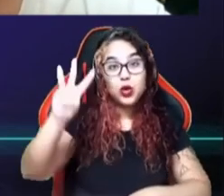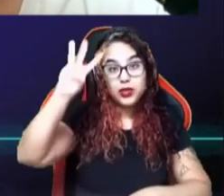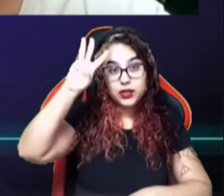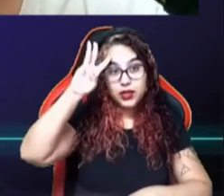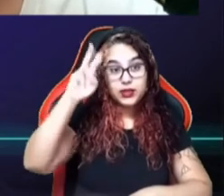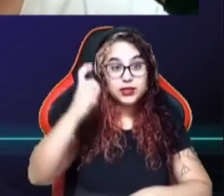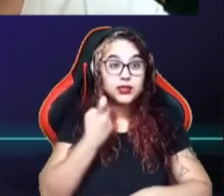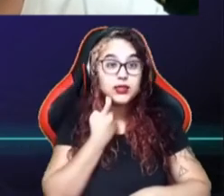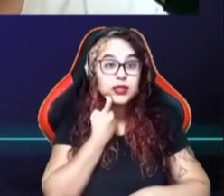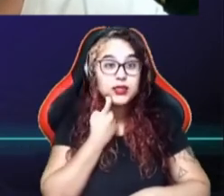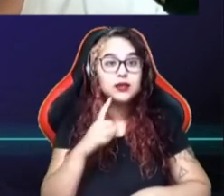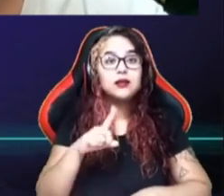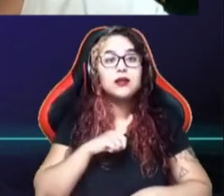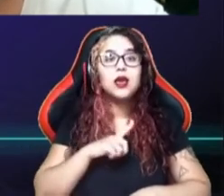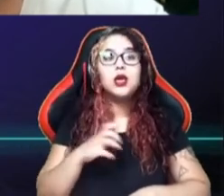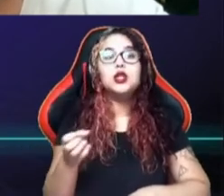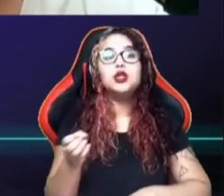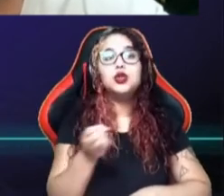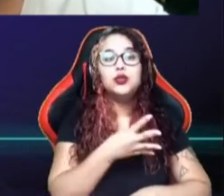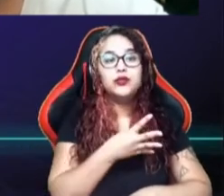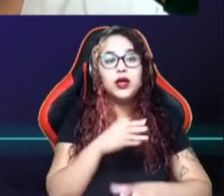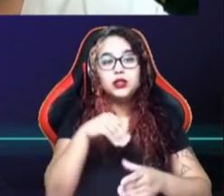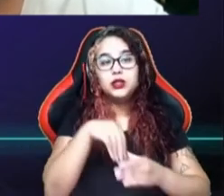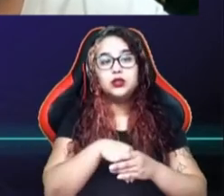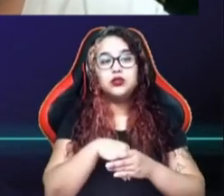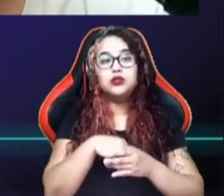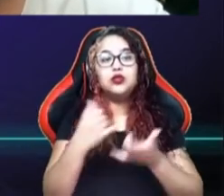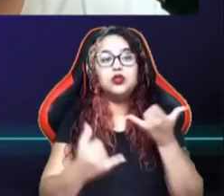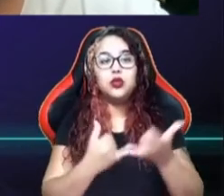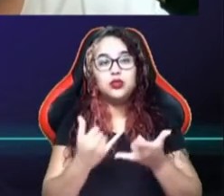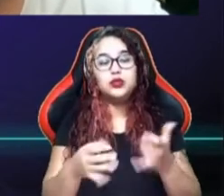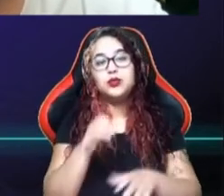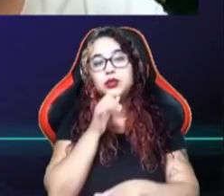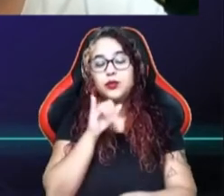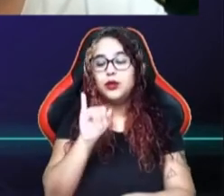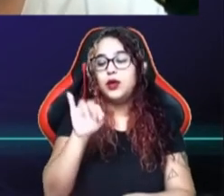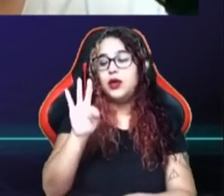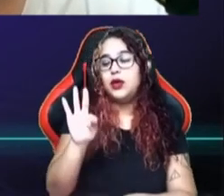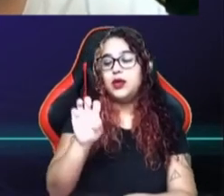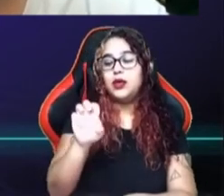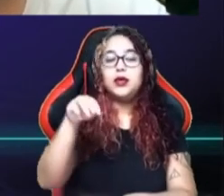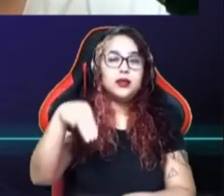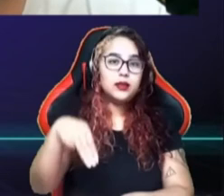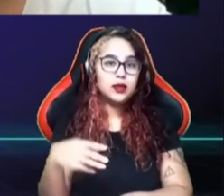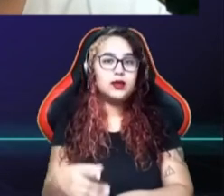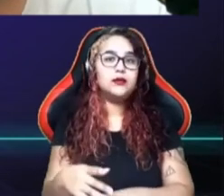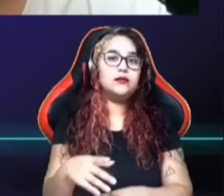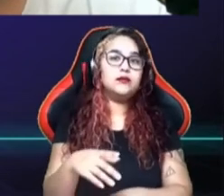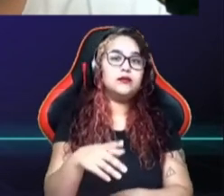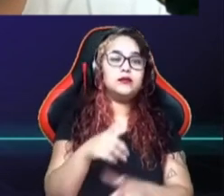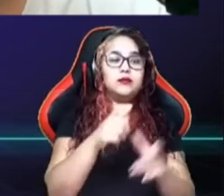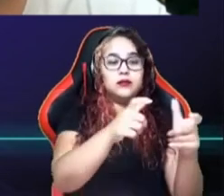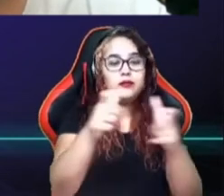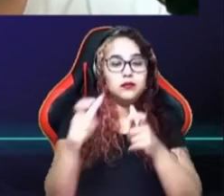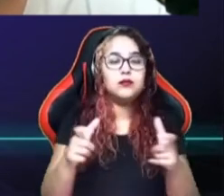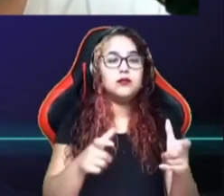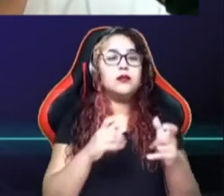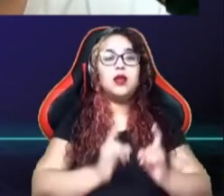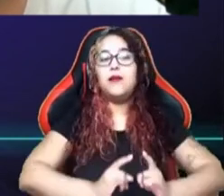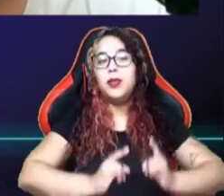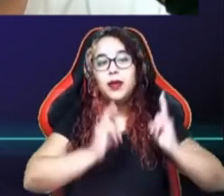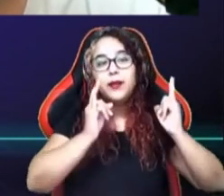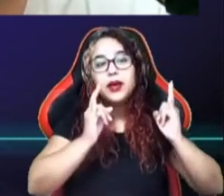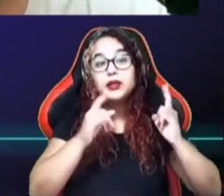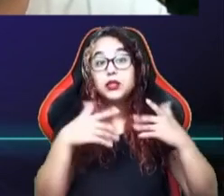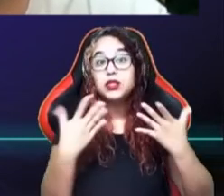lança, tipo, sabe, novos itens, novas cenas, novos apartamentos. Então, isso por si só já gera